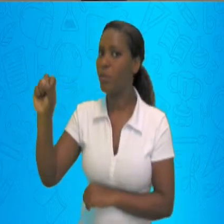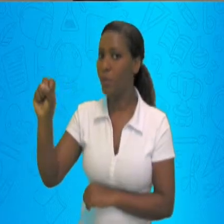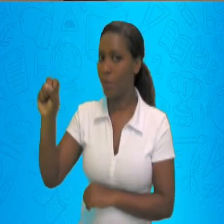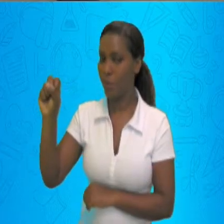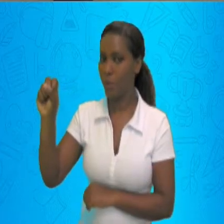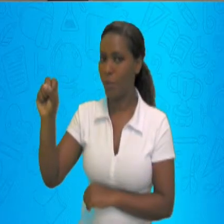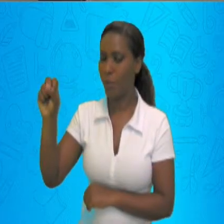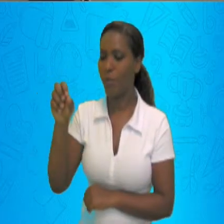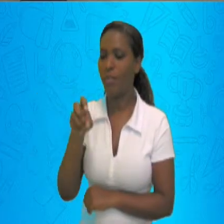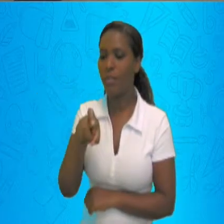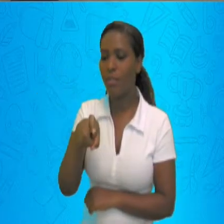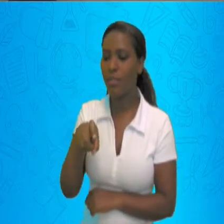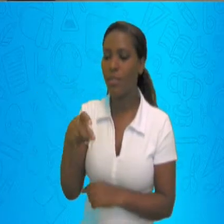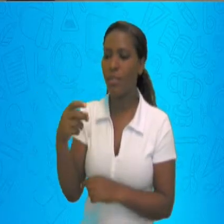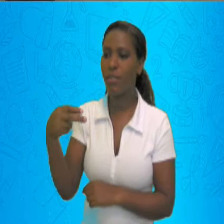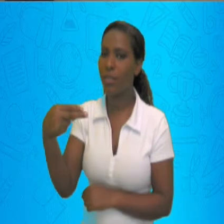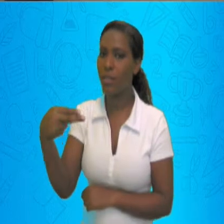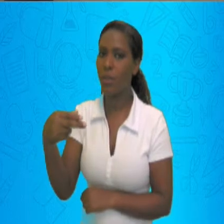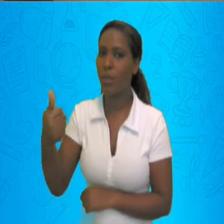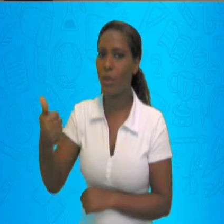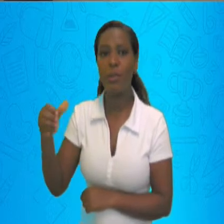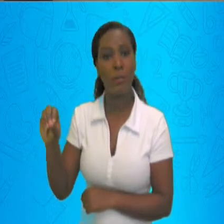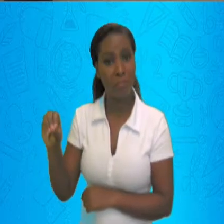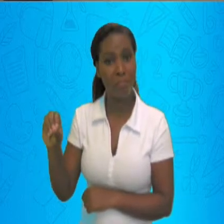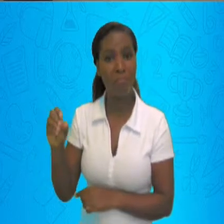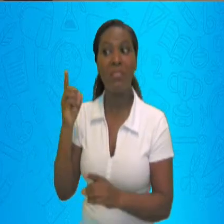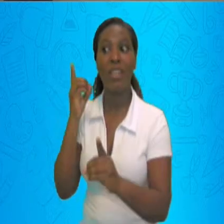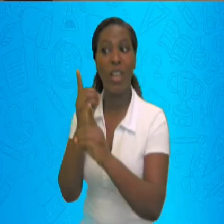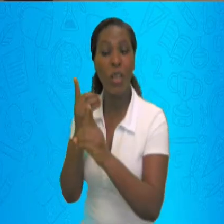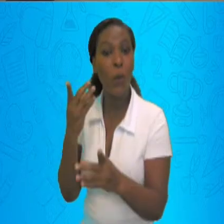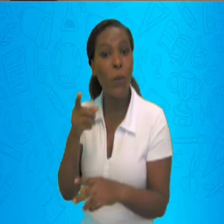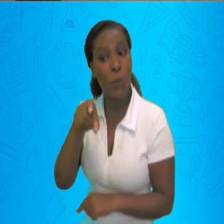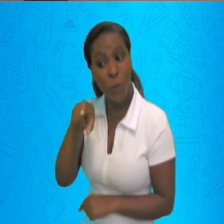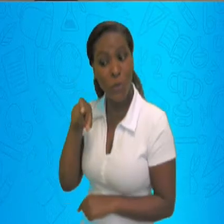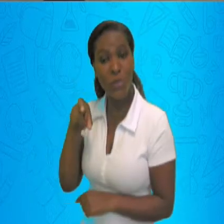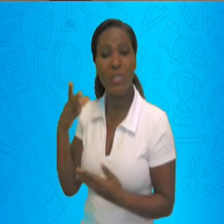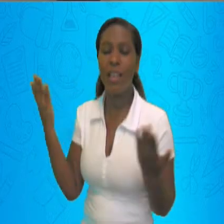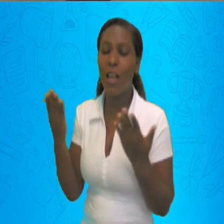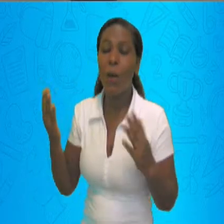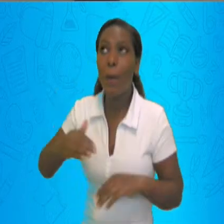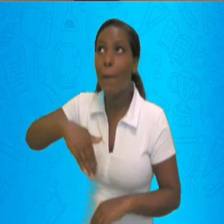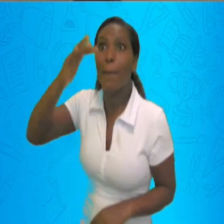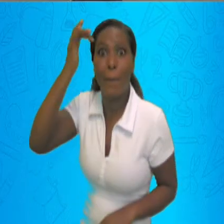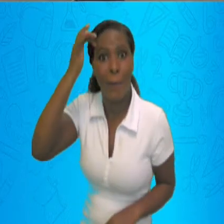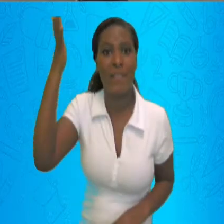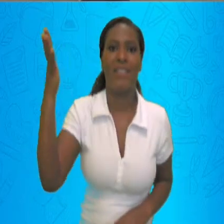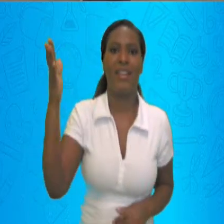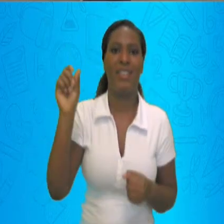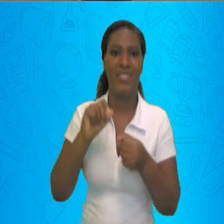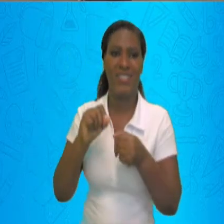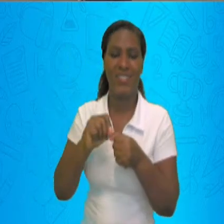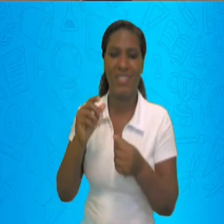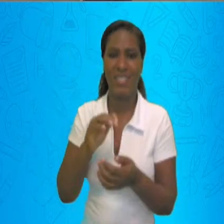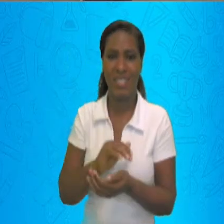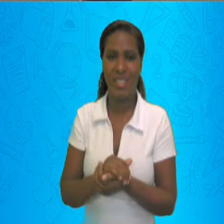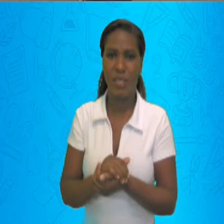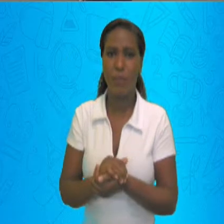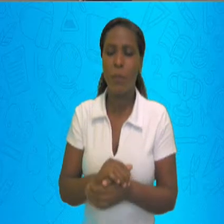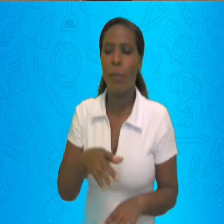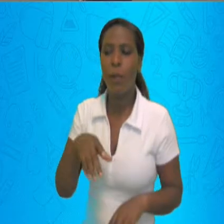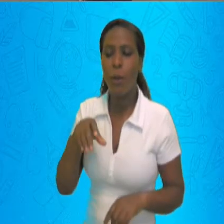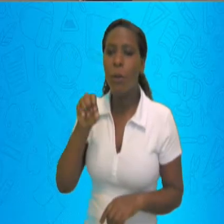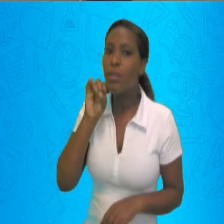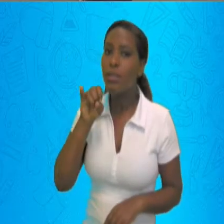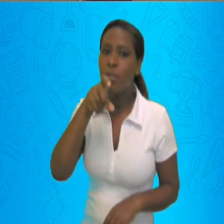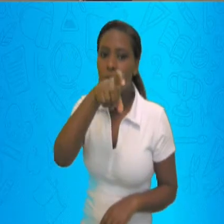10. Pronto. Se eu tenho o valor de x, agora é tudo mais fácil. Olha, meu x é 10, né? Então, aqui